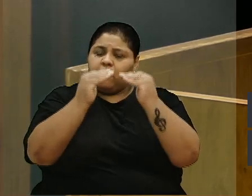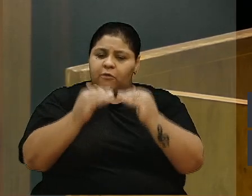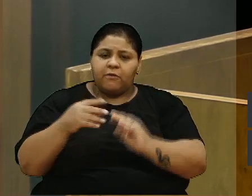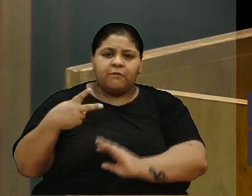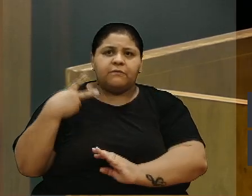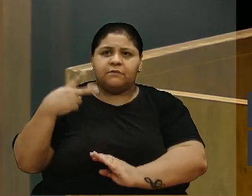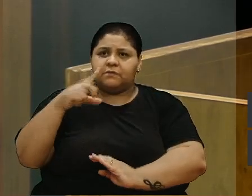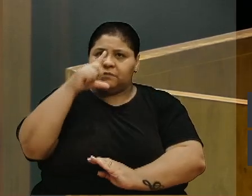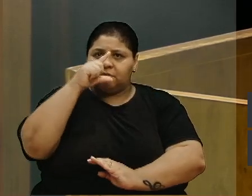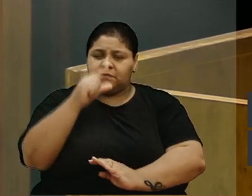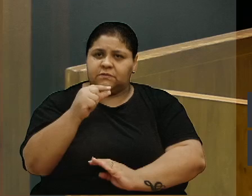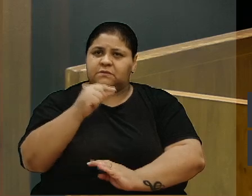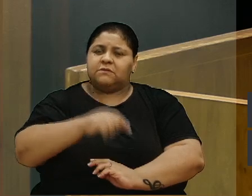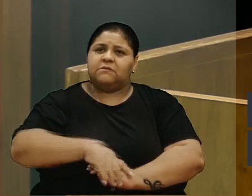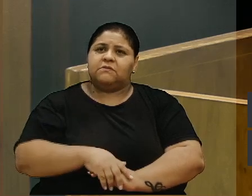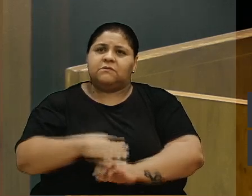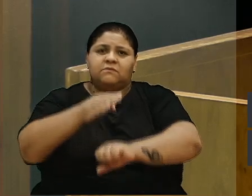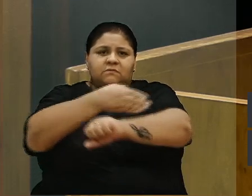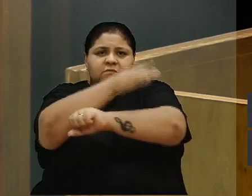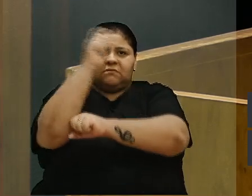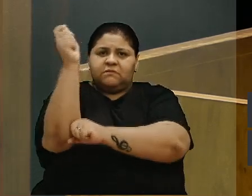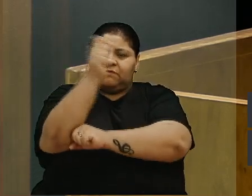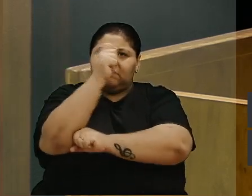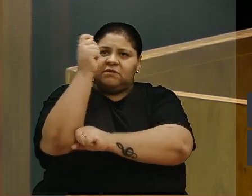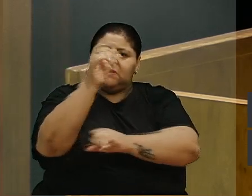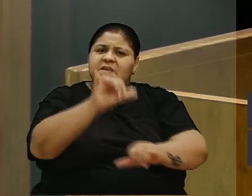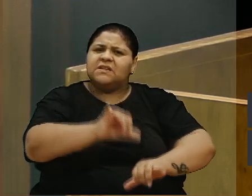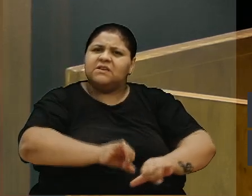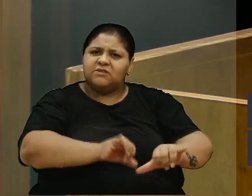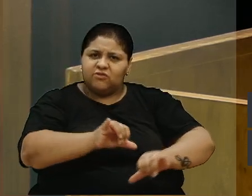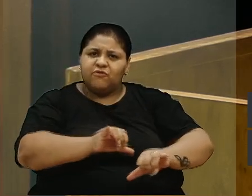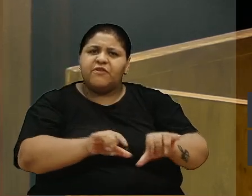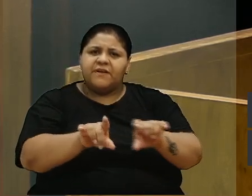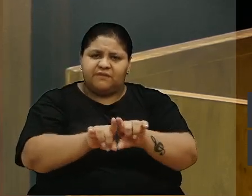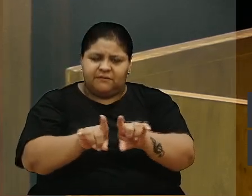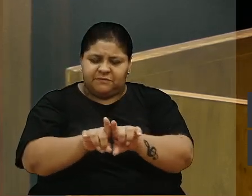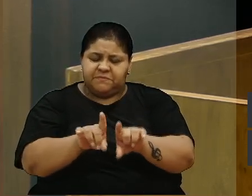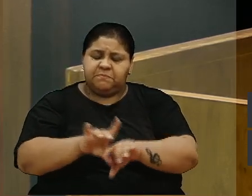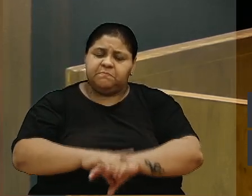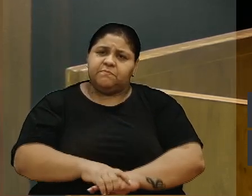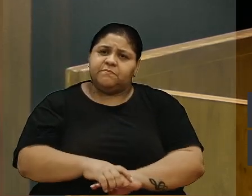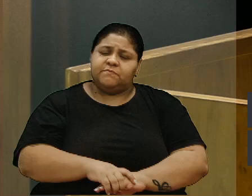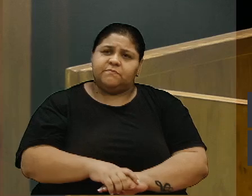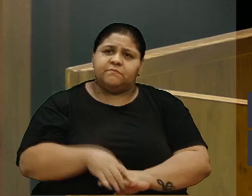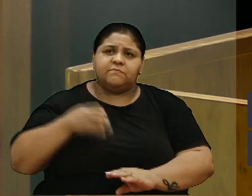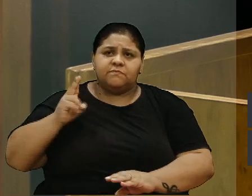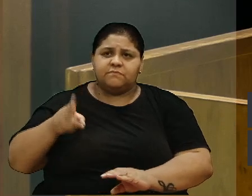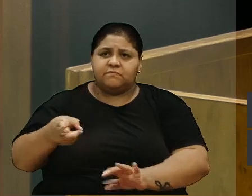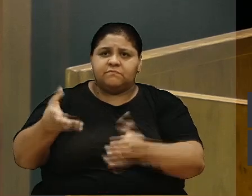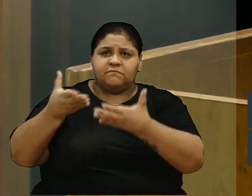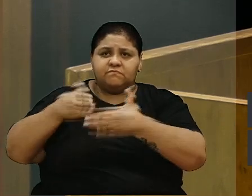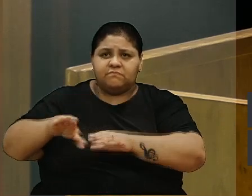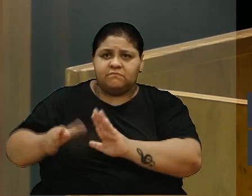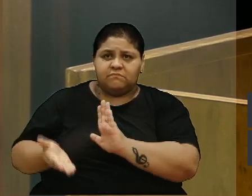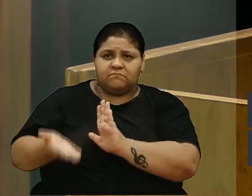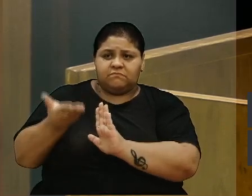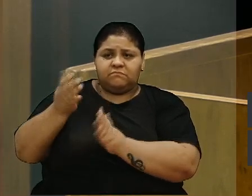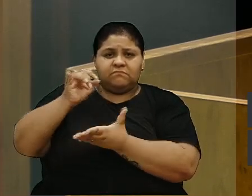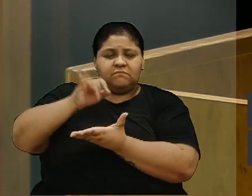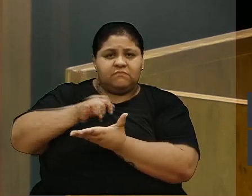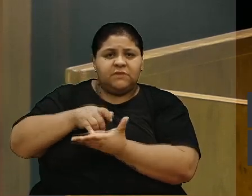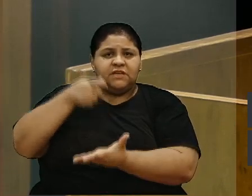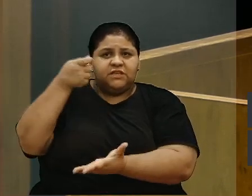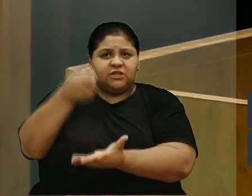Sandro Fantinel que a Serra Gaúcha está sofrendo um boicote, também tem essa mesma visão. Sempre serei contra o aumento de impostos, já que a gente